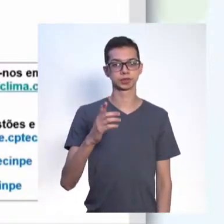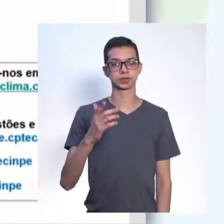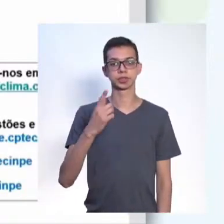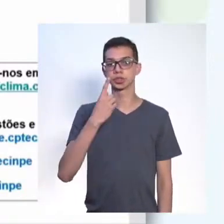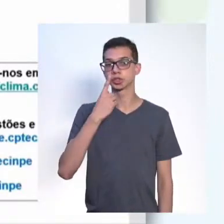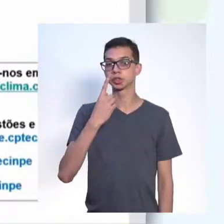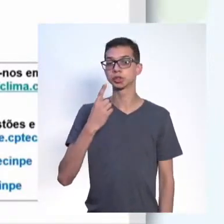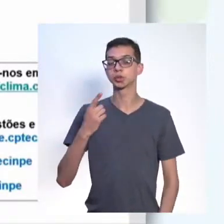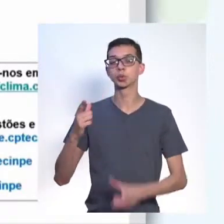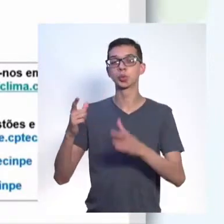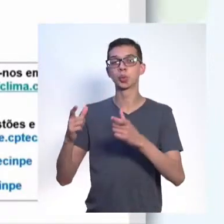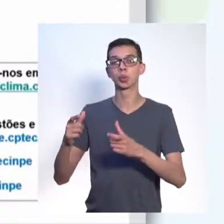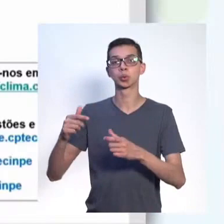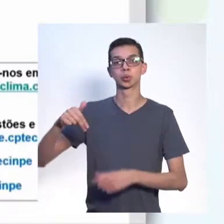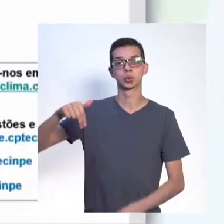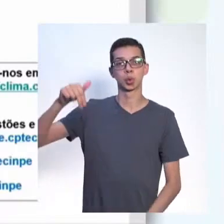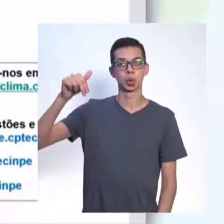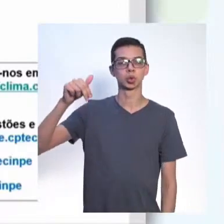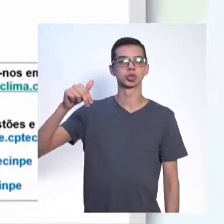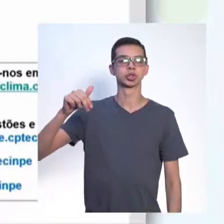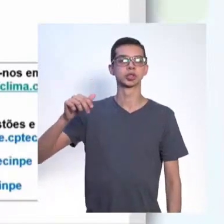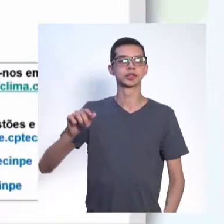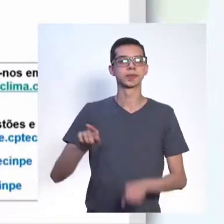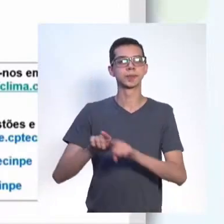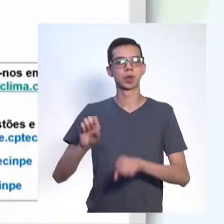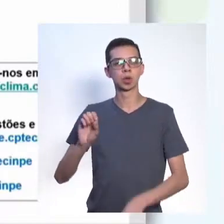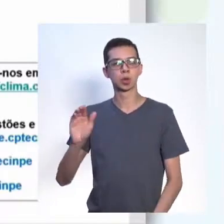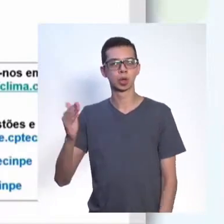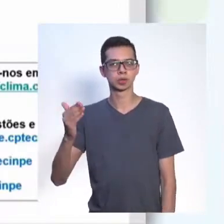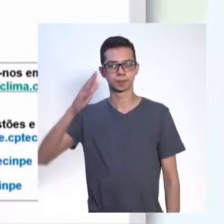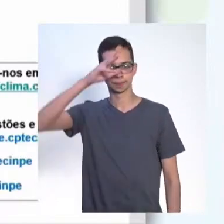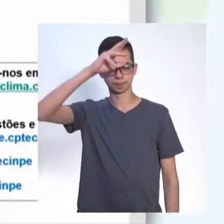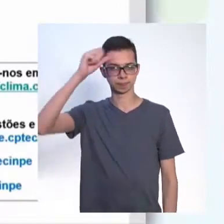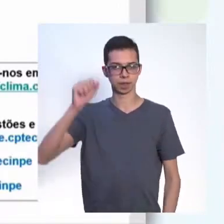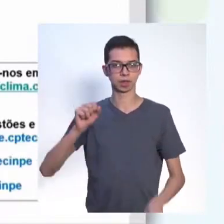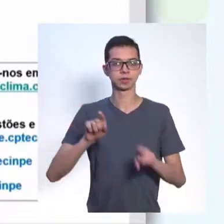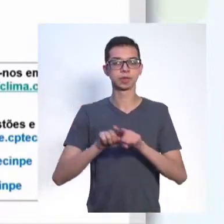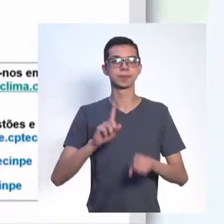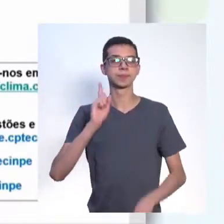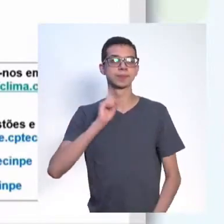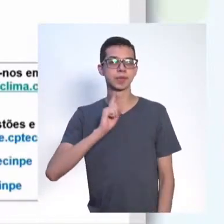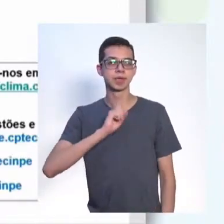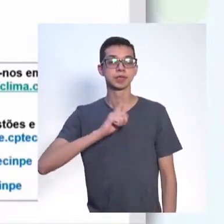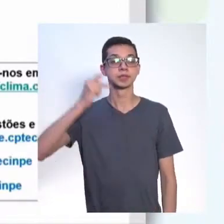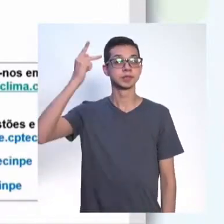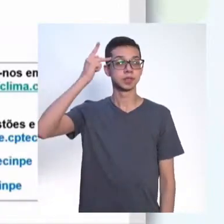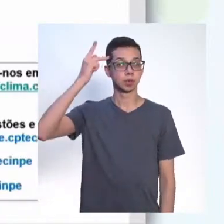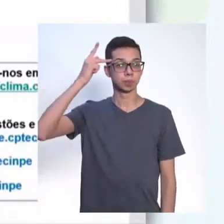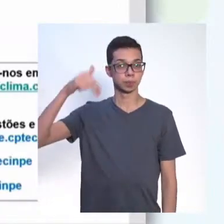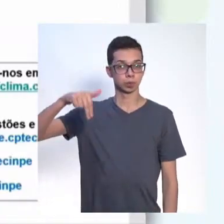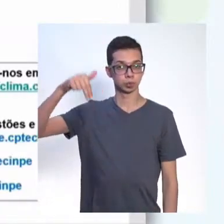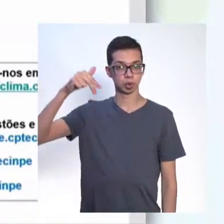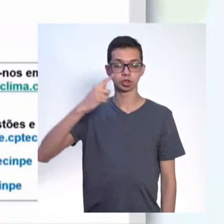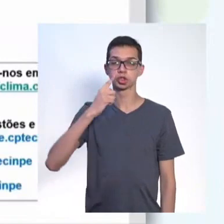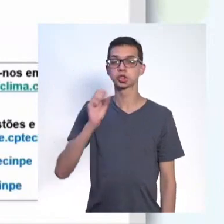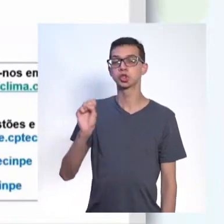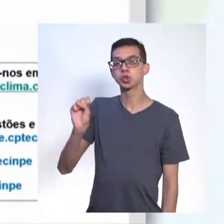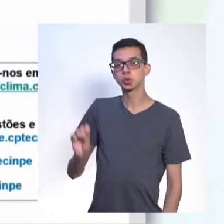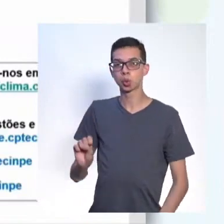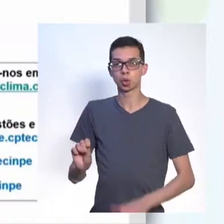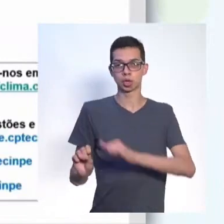Sul, norte de São Paulo e Triângulo Mineiro e sul de Minas Gerais, em parte também do sul do Rio de